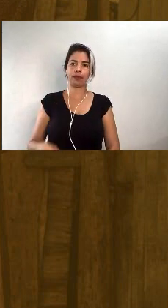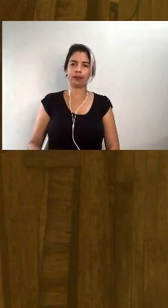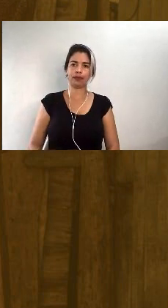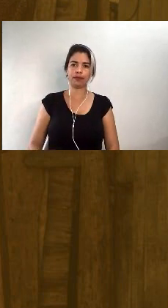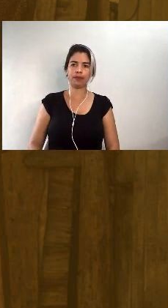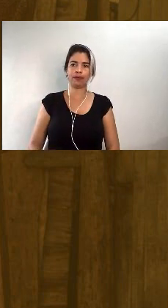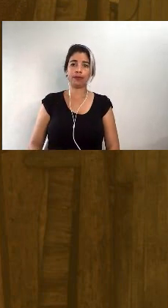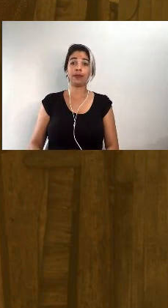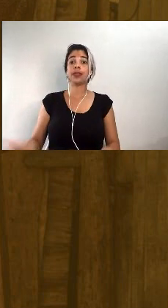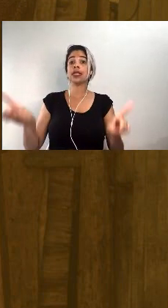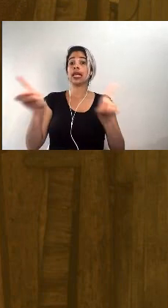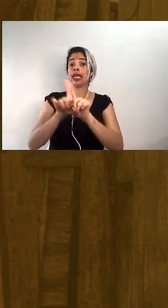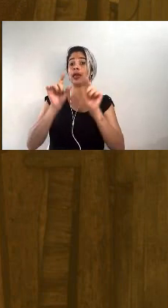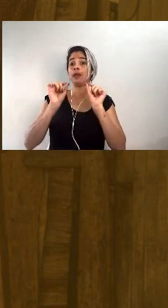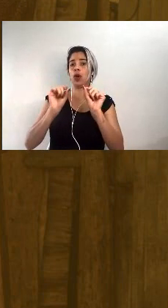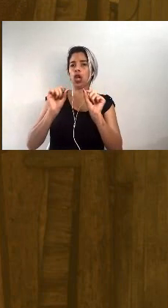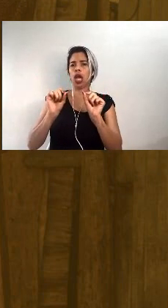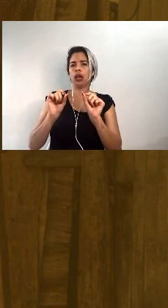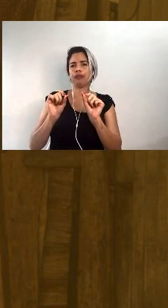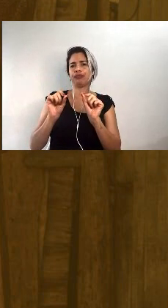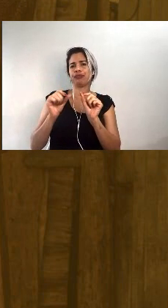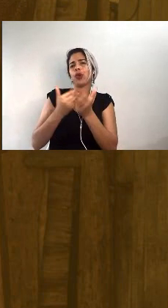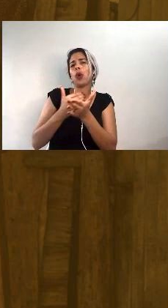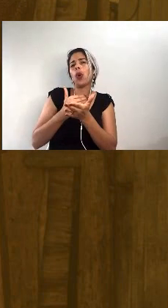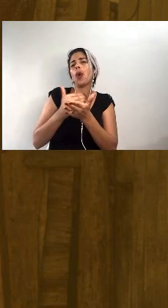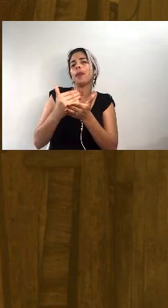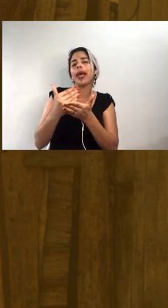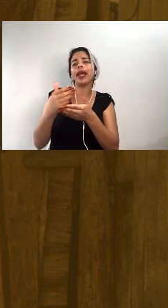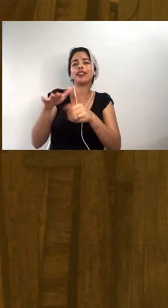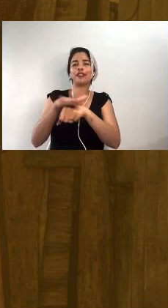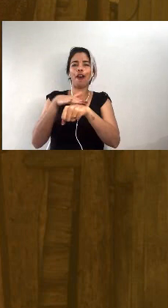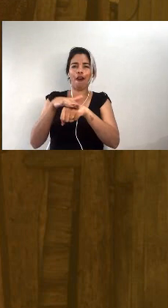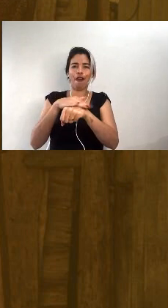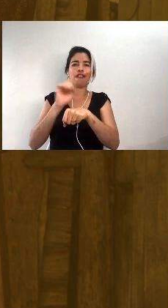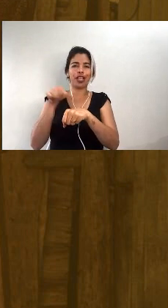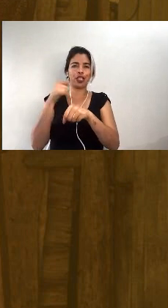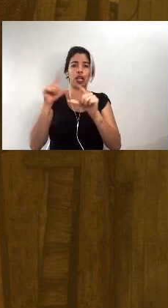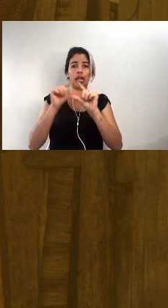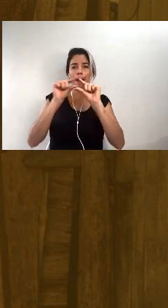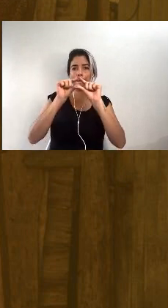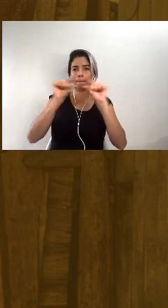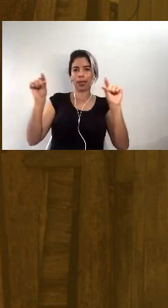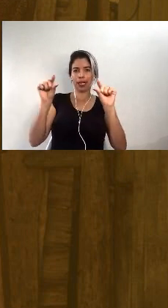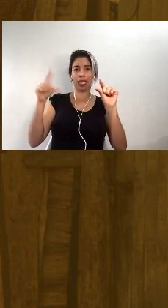Eu trouxe para inspirar, assim, o início da conversa, um trecho de um rap,